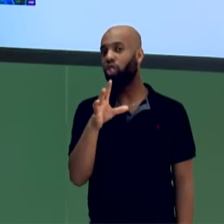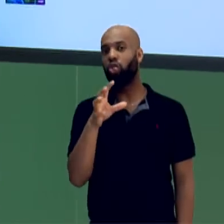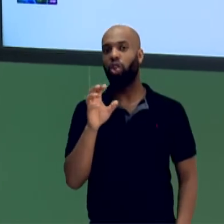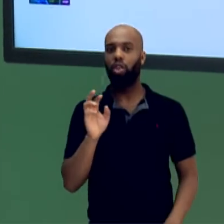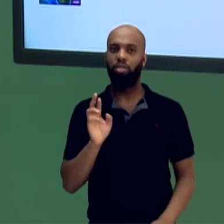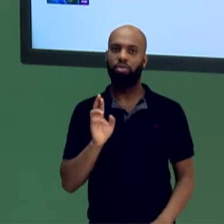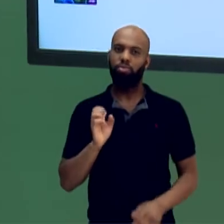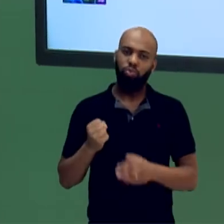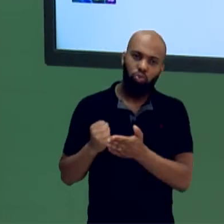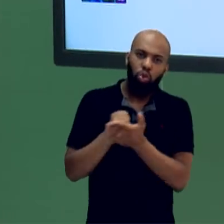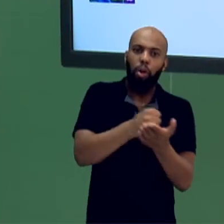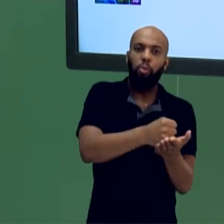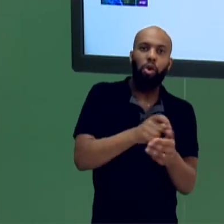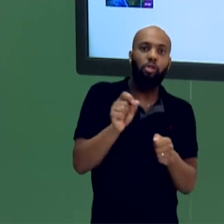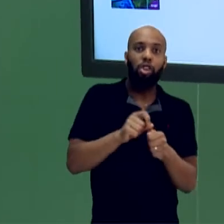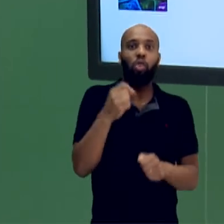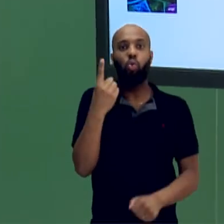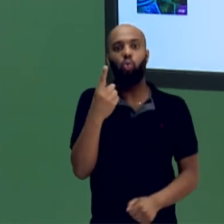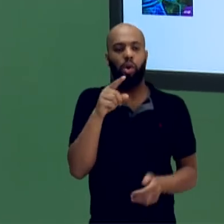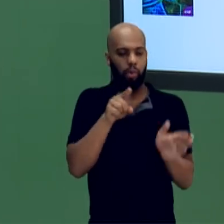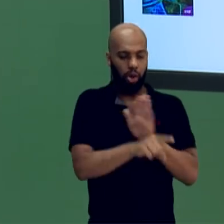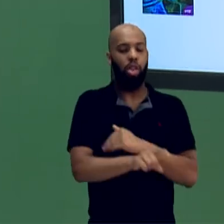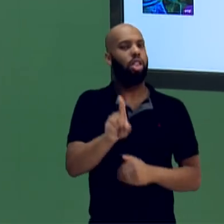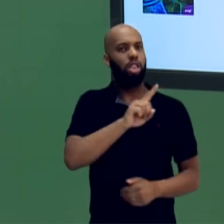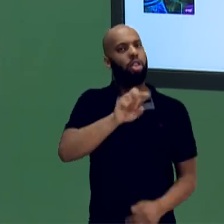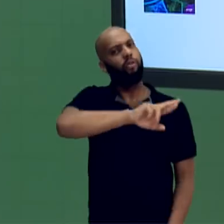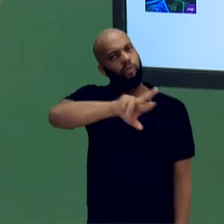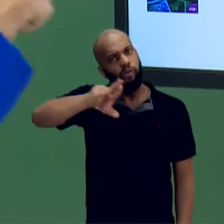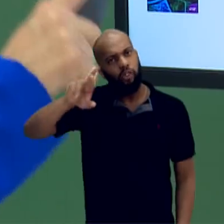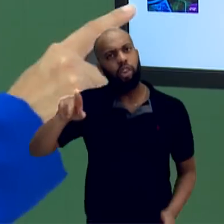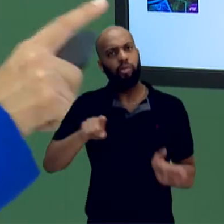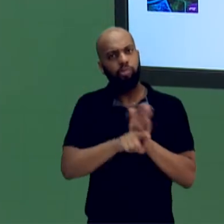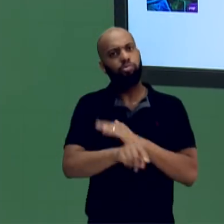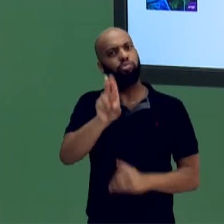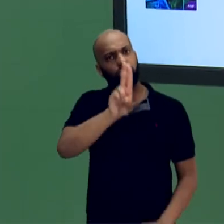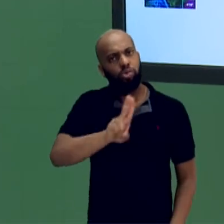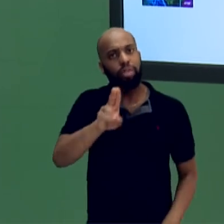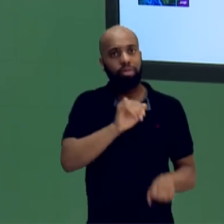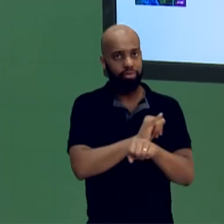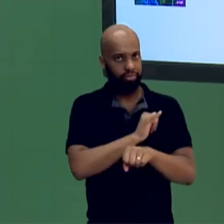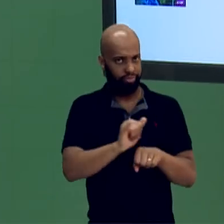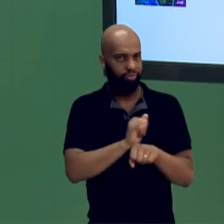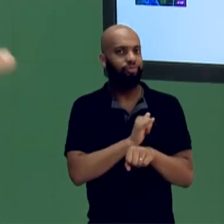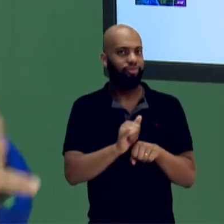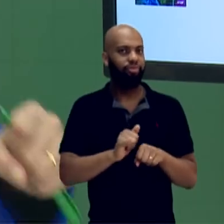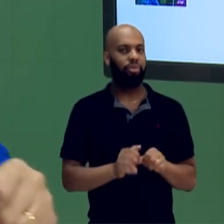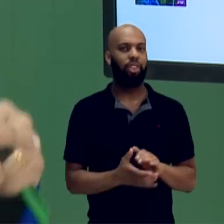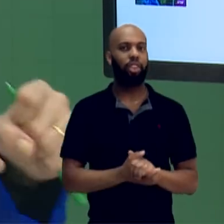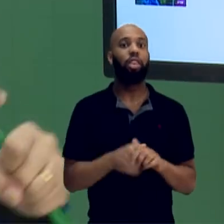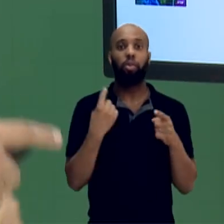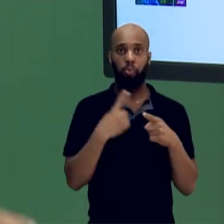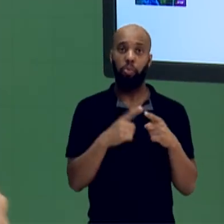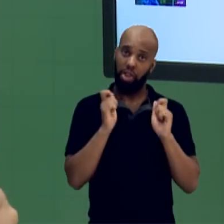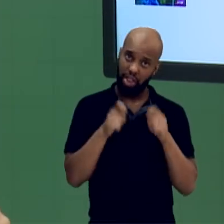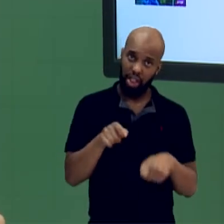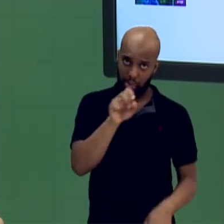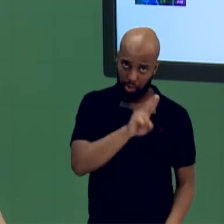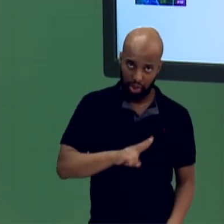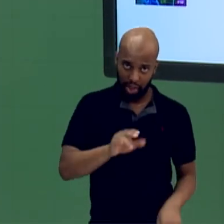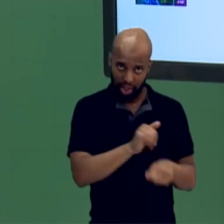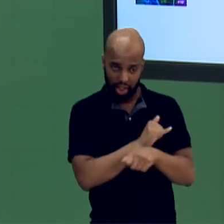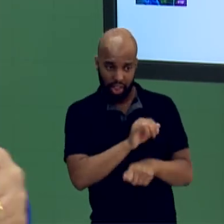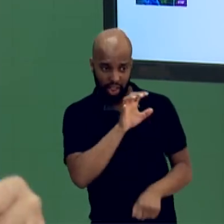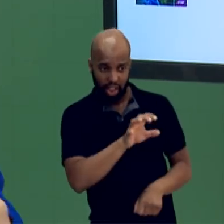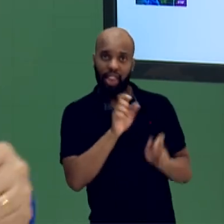para resolver um exercício, eu tenho vários recursos. Nós utilizamos poderia continuar com ele? Poderia,